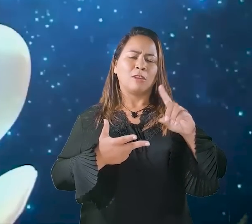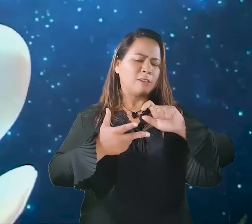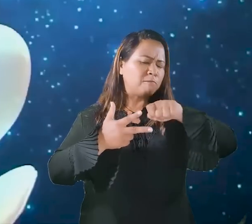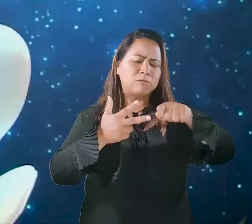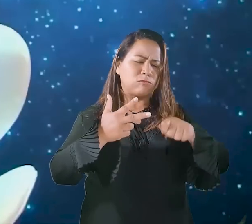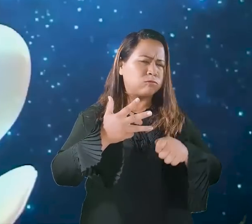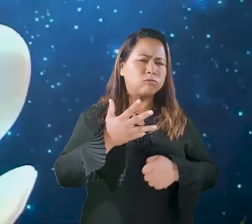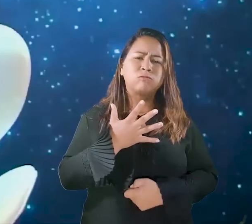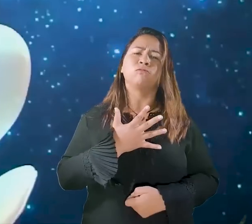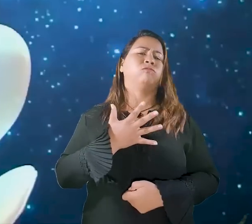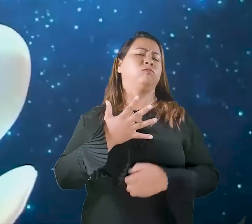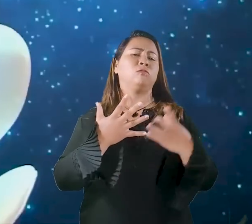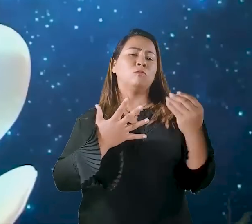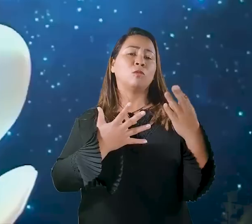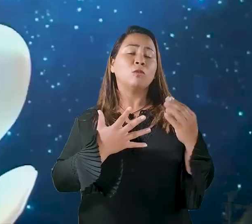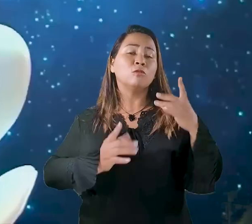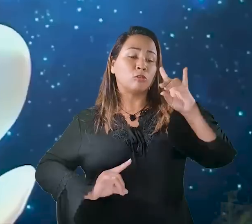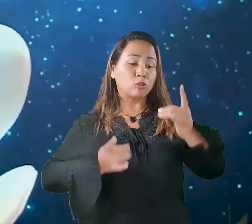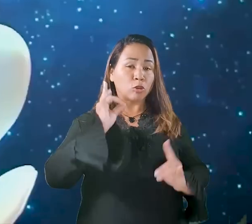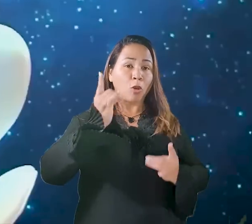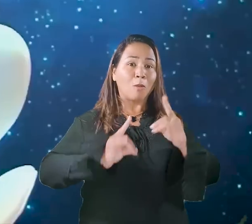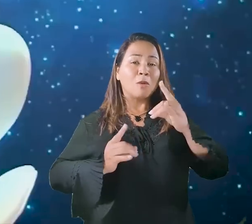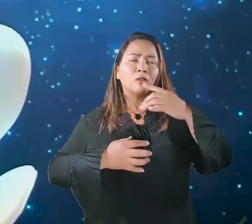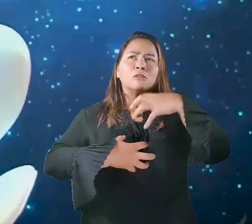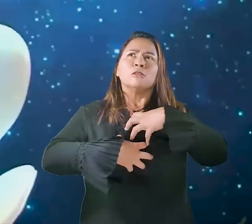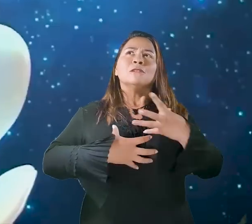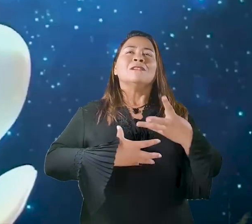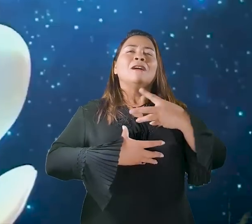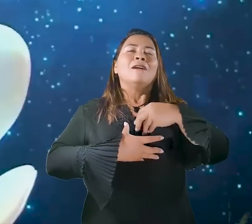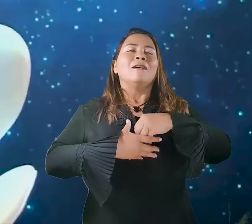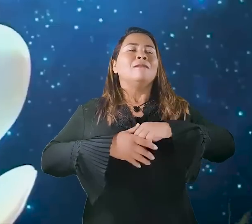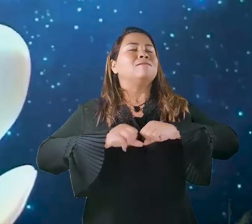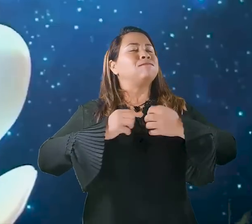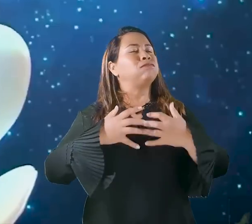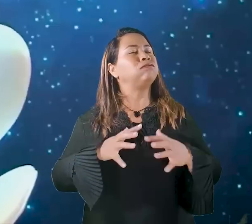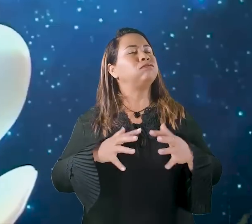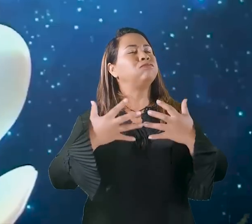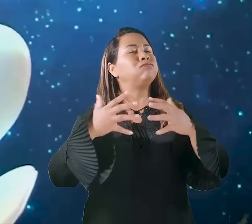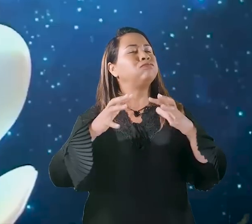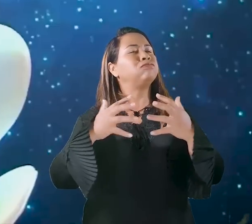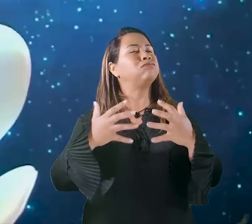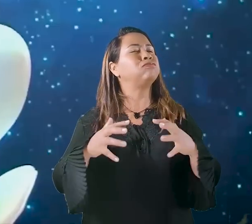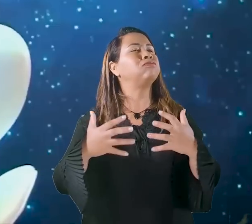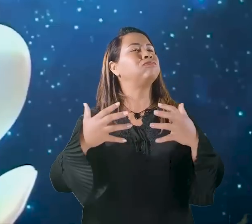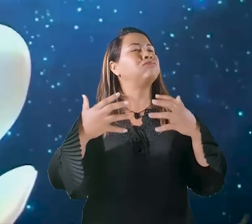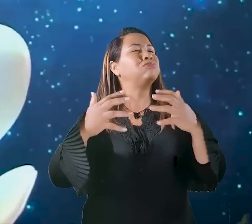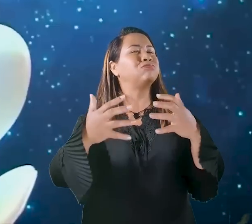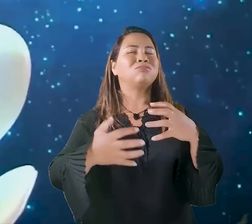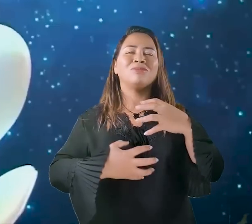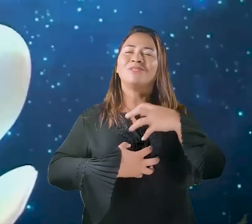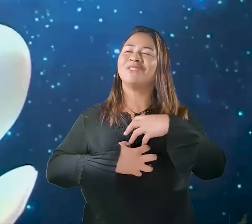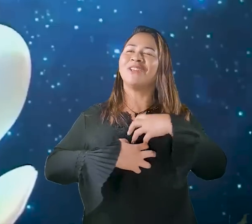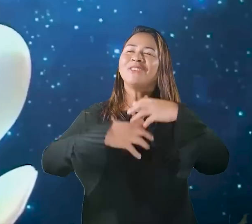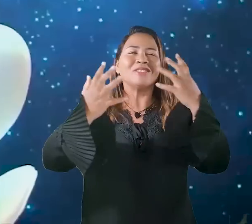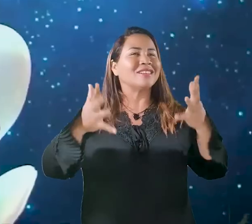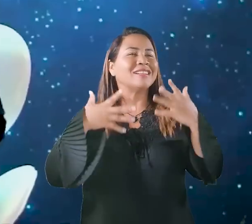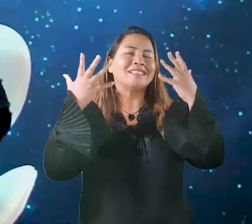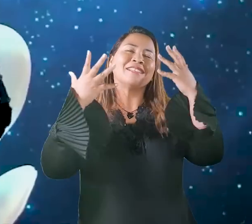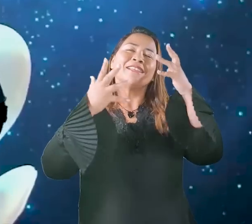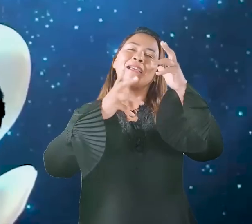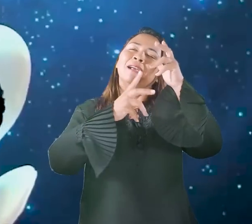a produção de neurotransmissores. E o que acontece quando você tem sensação de bem-estar e de prazer? Duas coisas: euforia ou